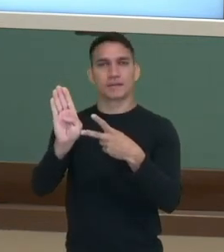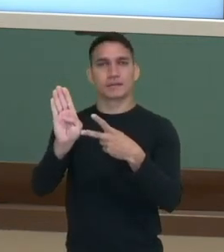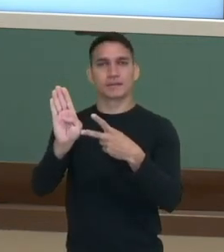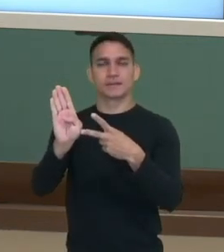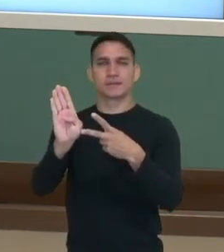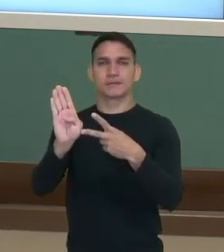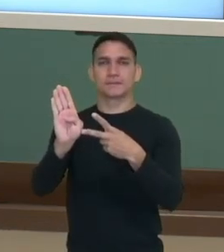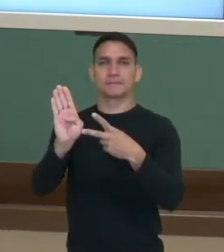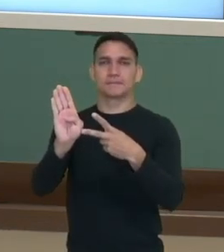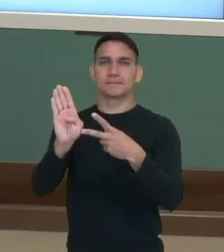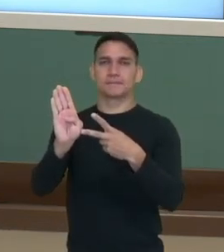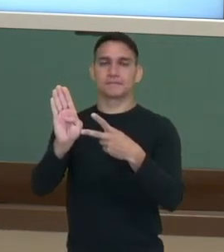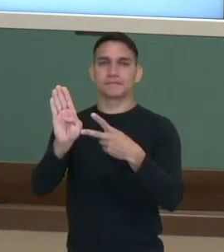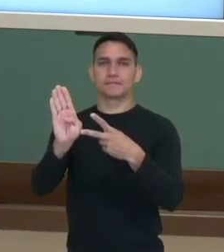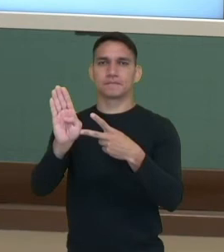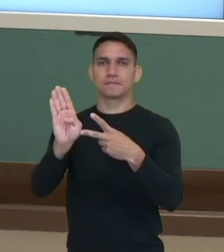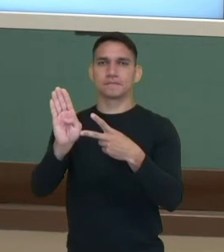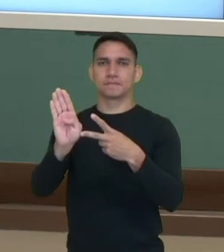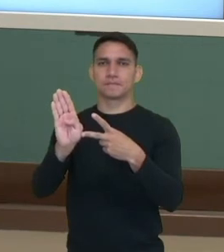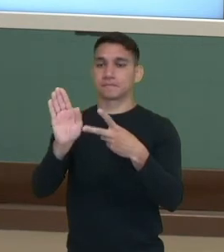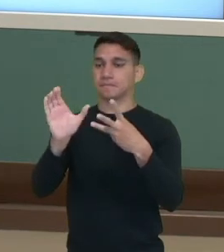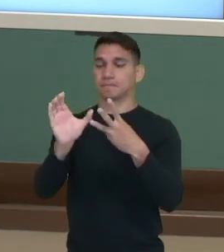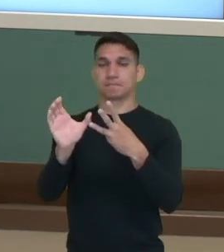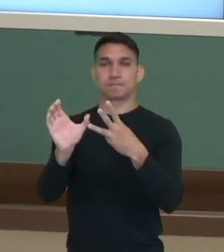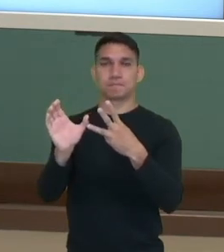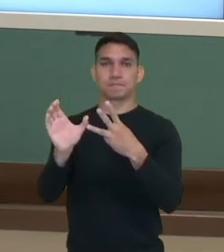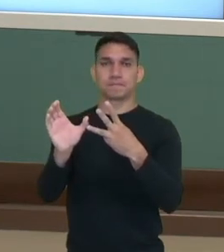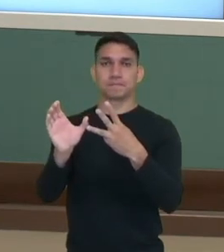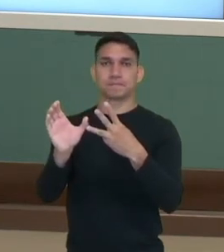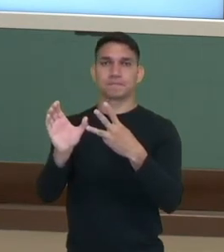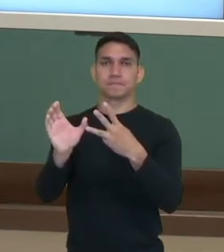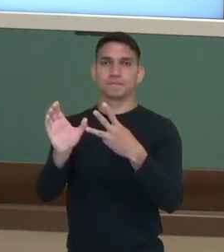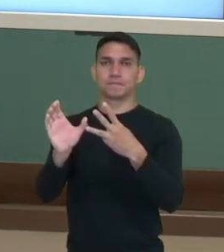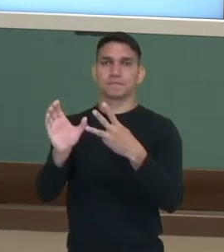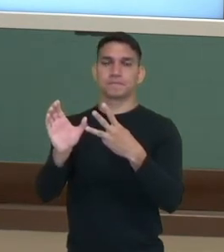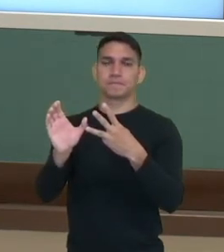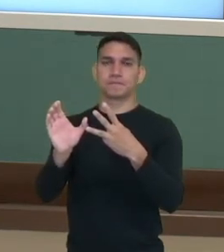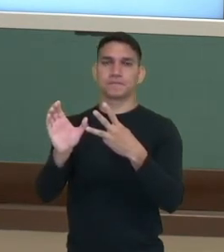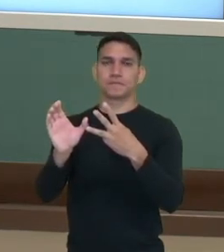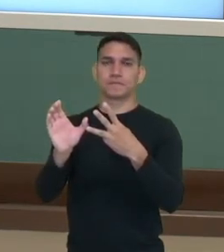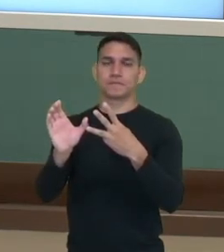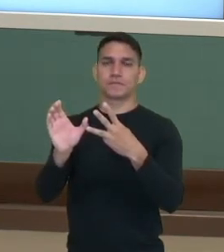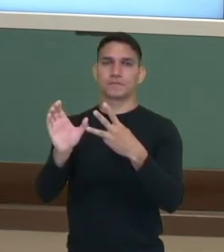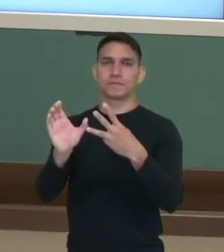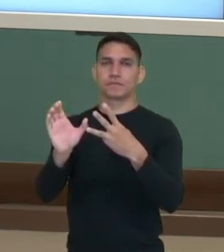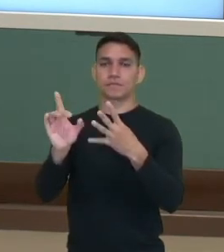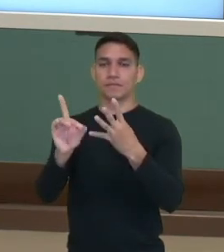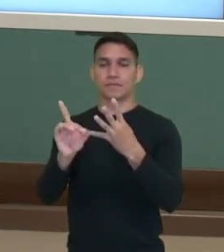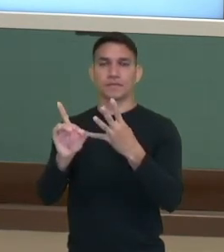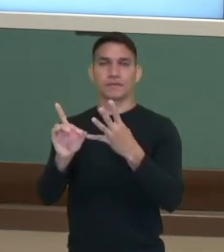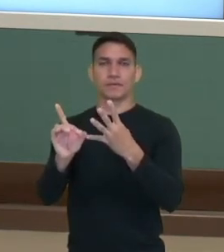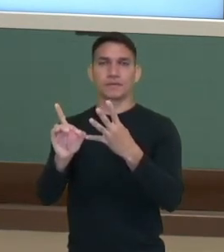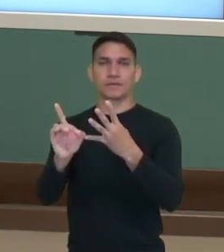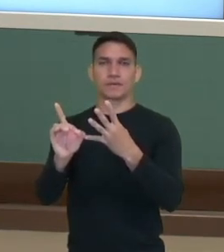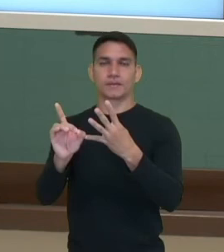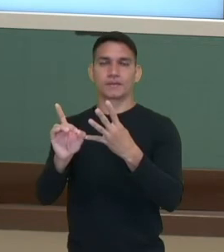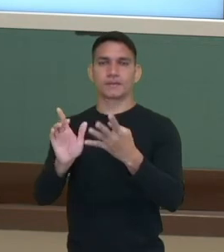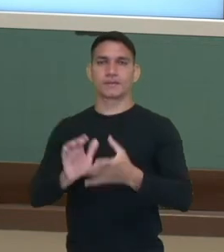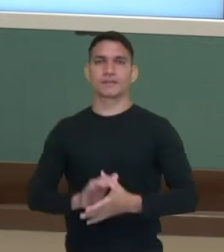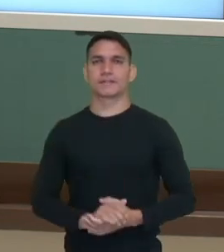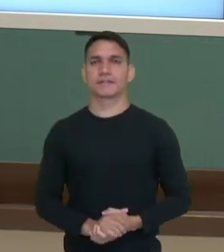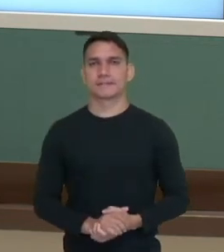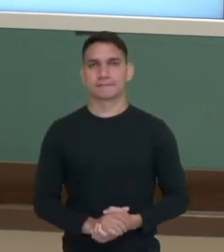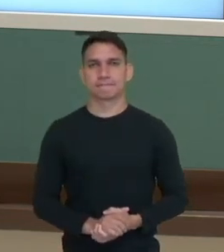modo imperativo afirmativo. Letra C. Quando o verbo inicia a oração. E letra D. Sempre que